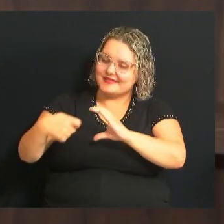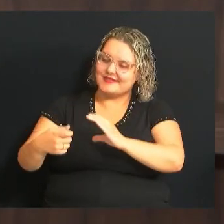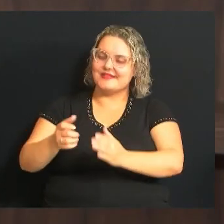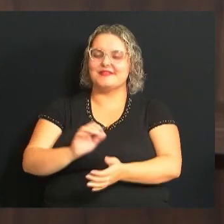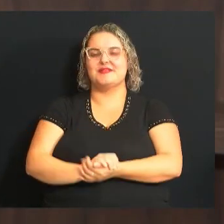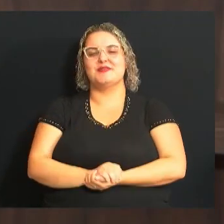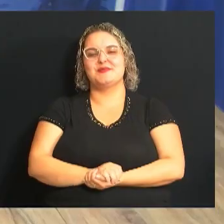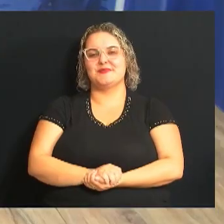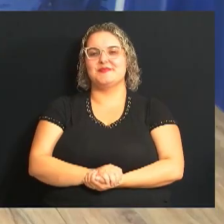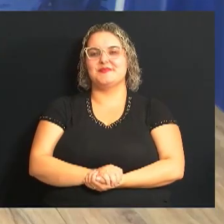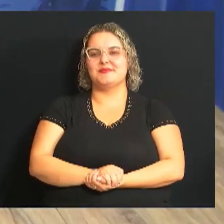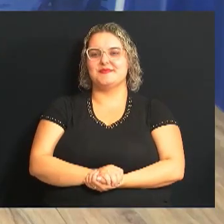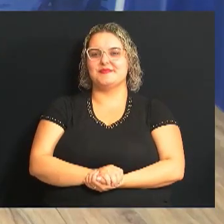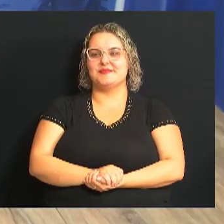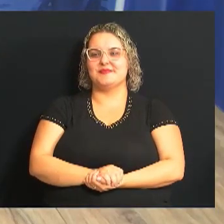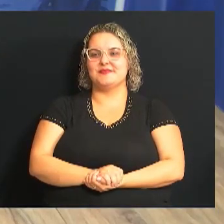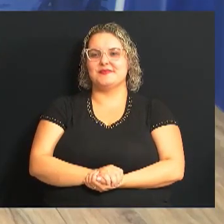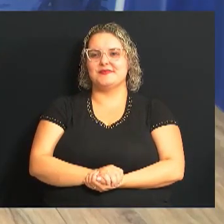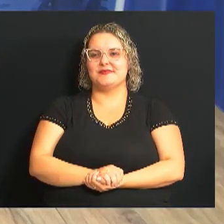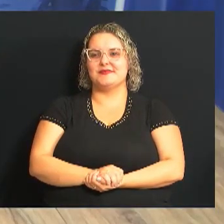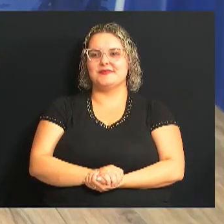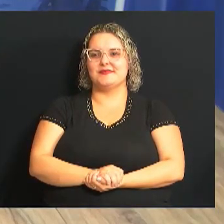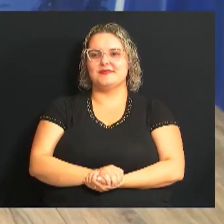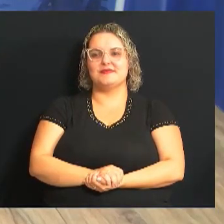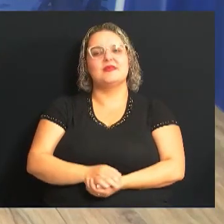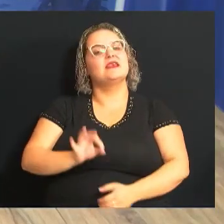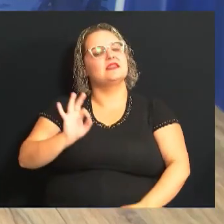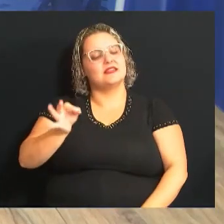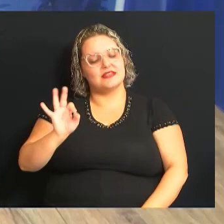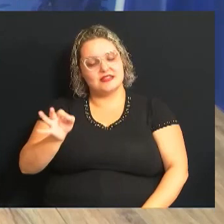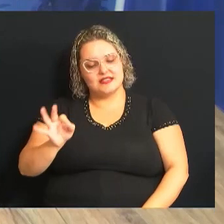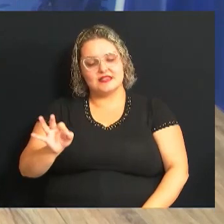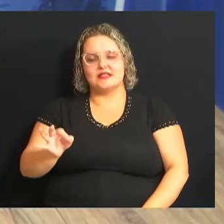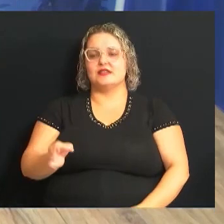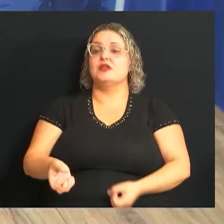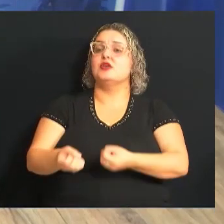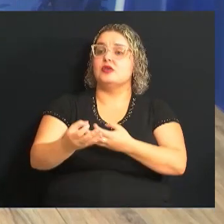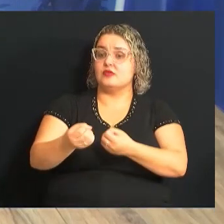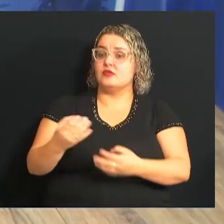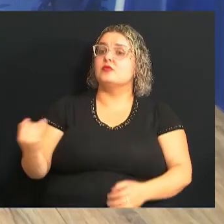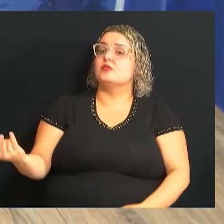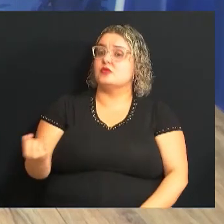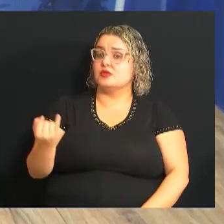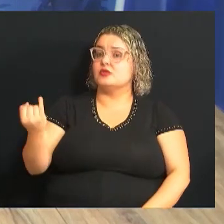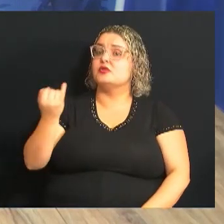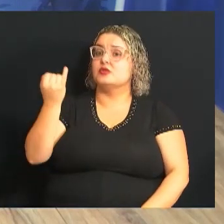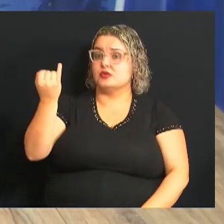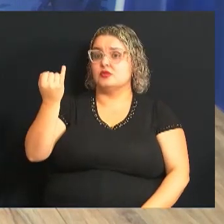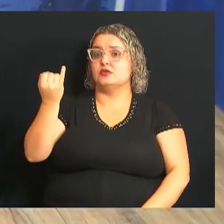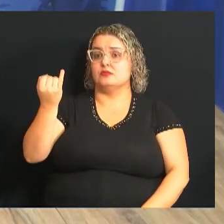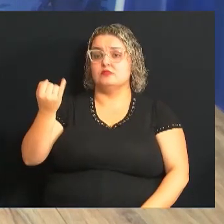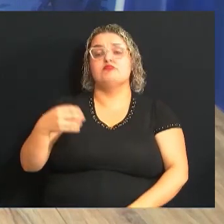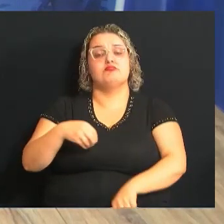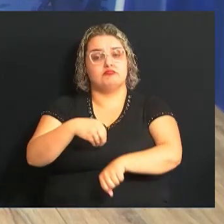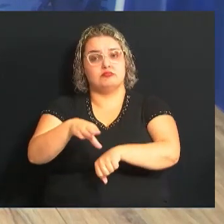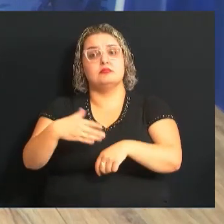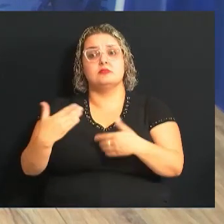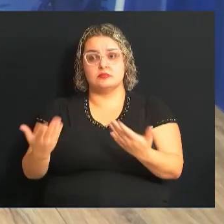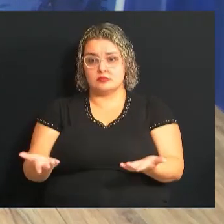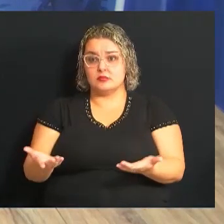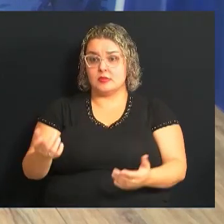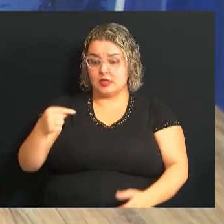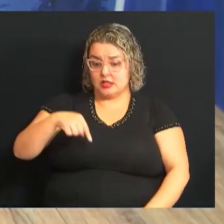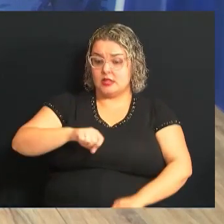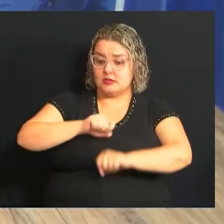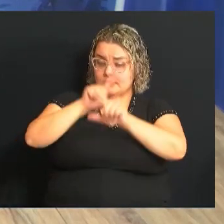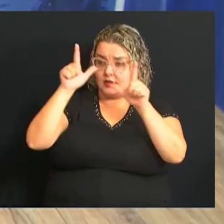estúdios. Sem sombra de dúvidas, informações importantíssimas que foram passadas então nesta manhã.